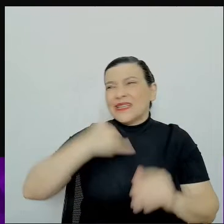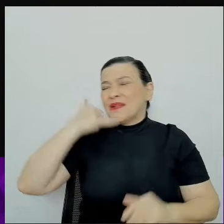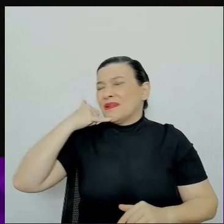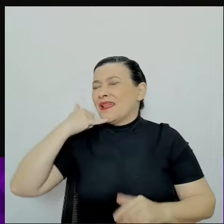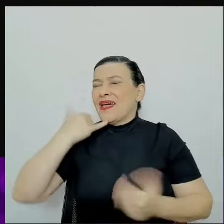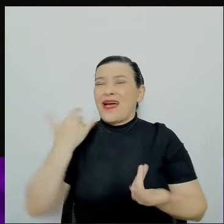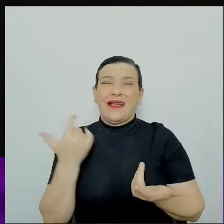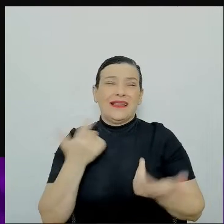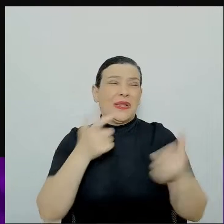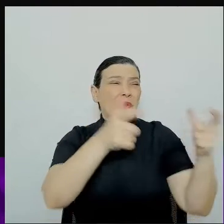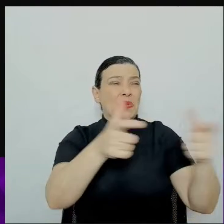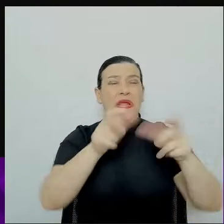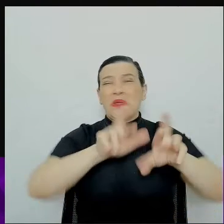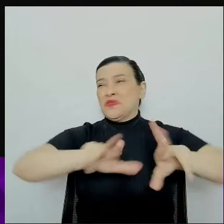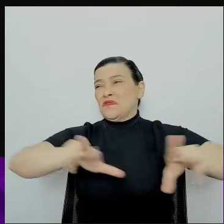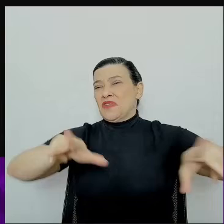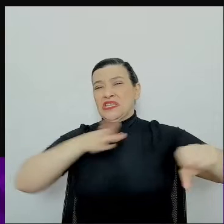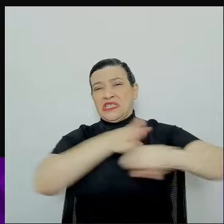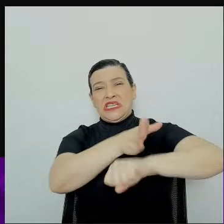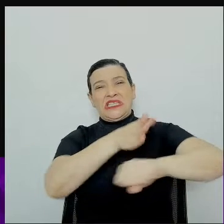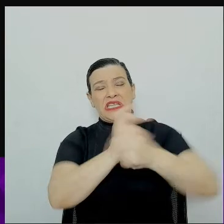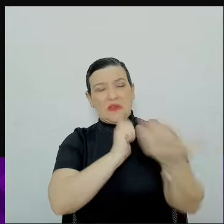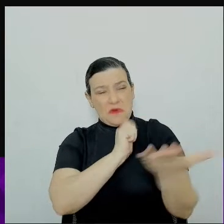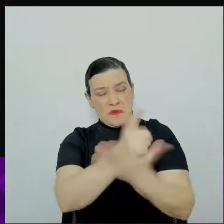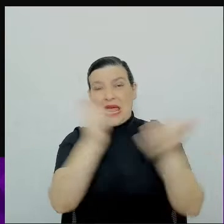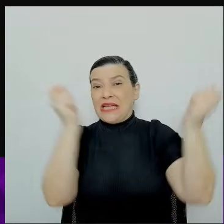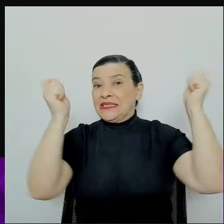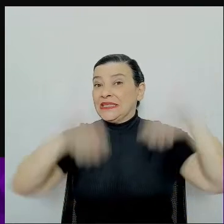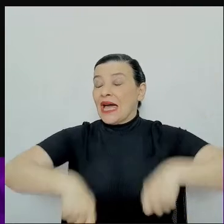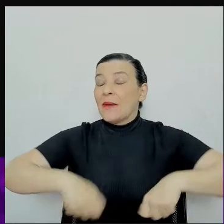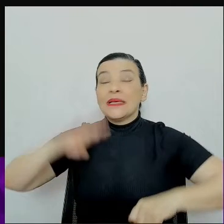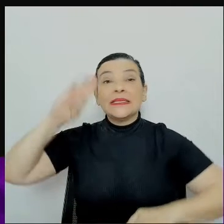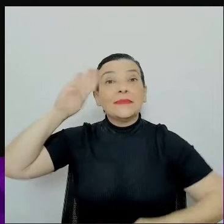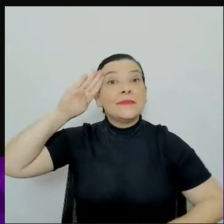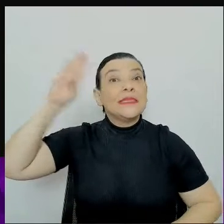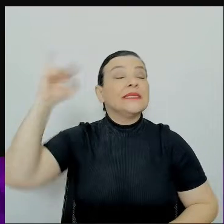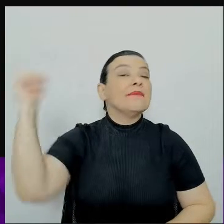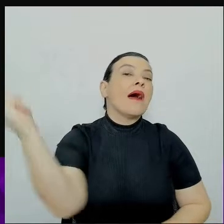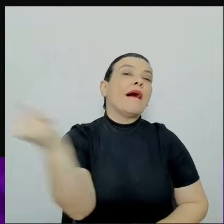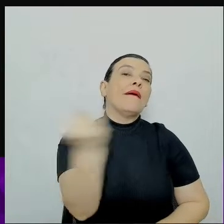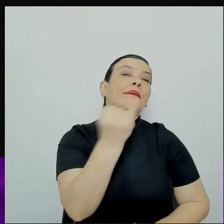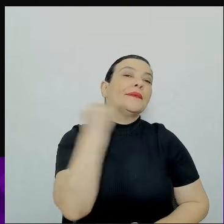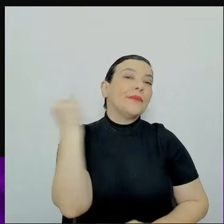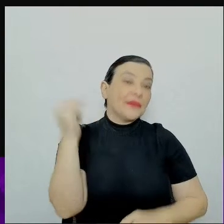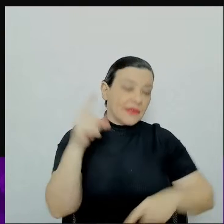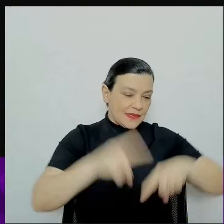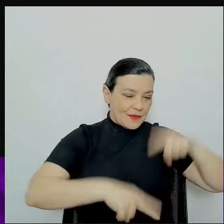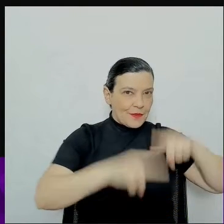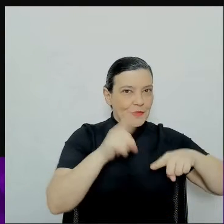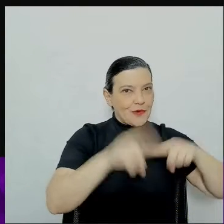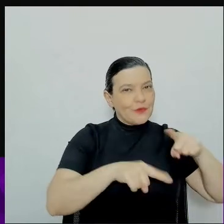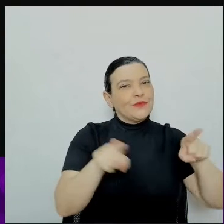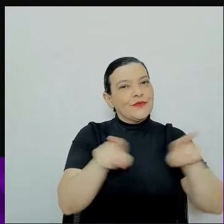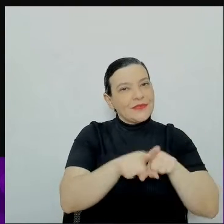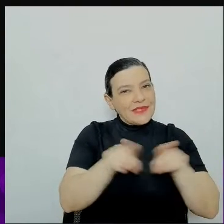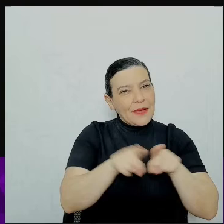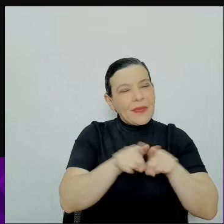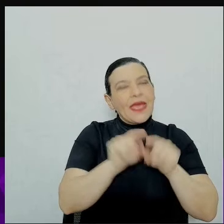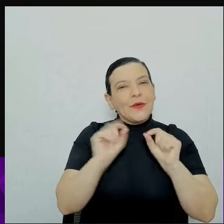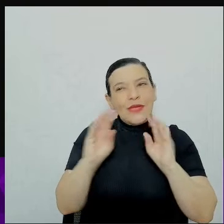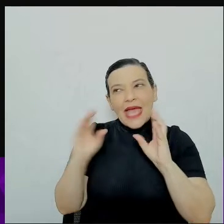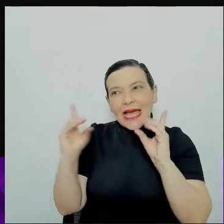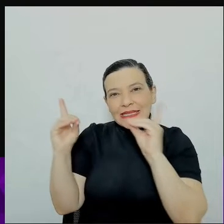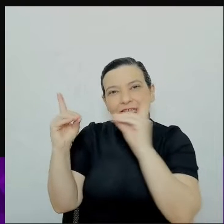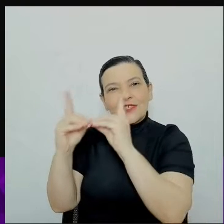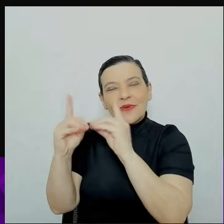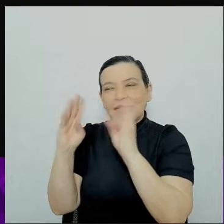um produto, mas precisamos 100% das vezes oferecer junto com o produto um serviço. E quem que é